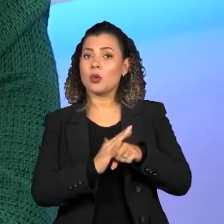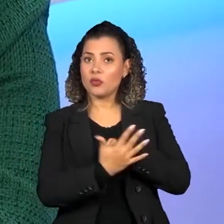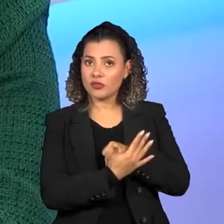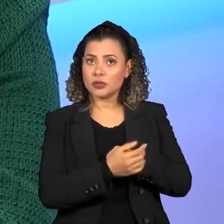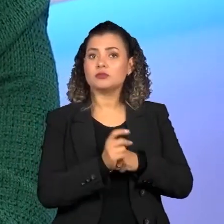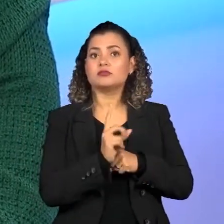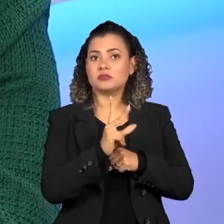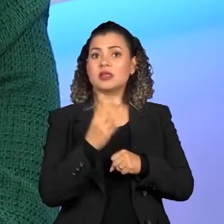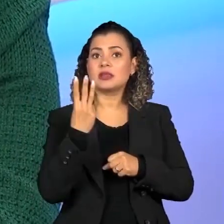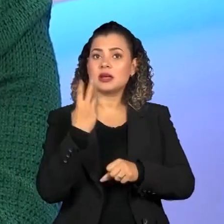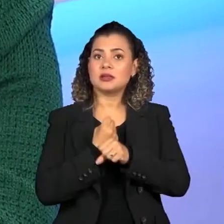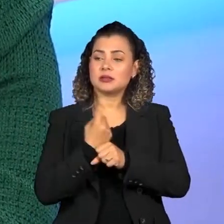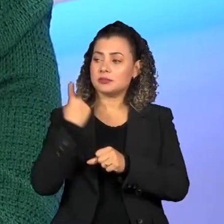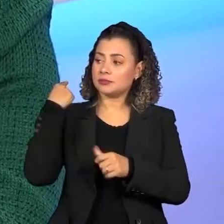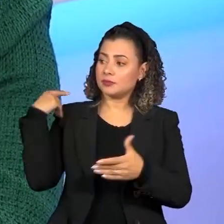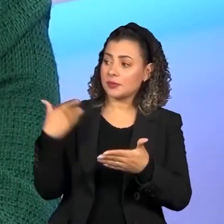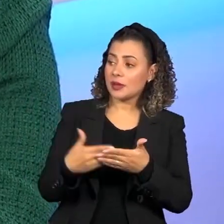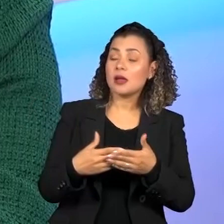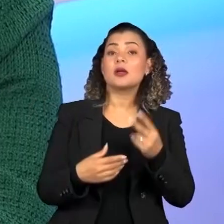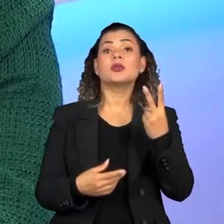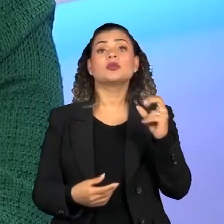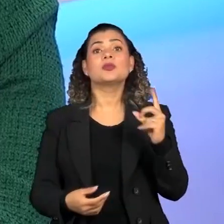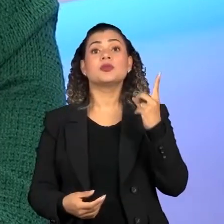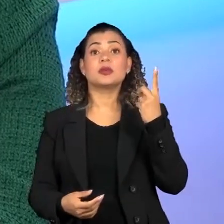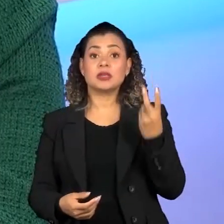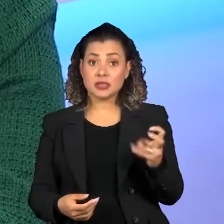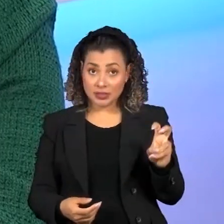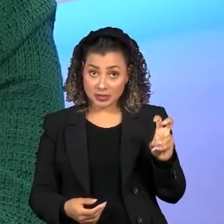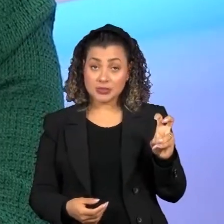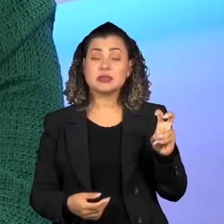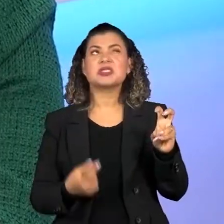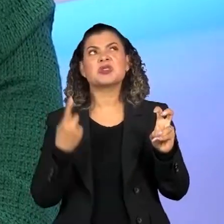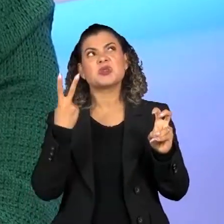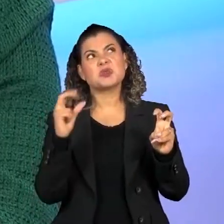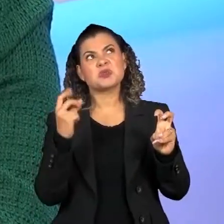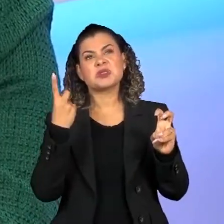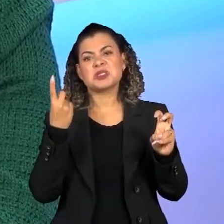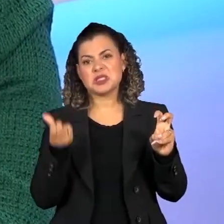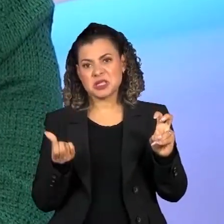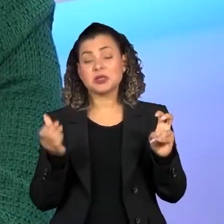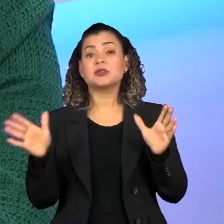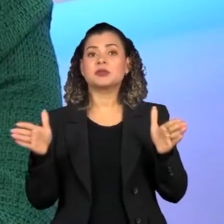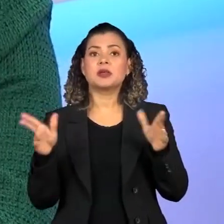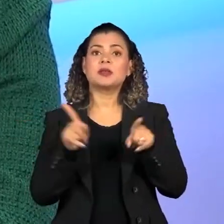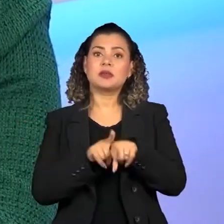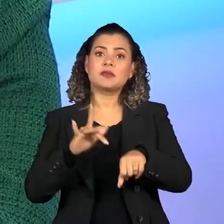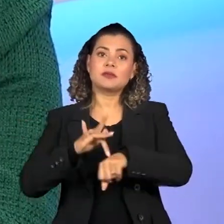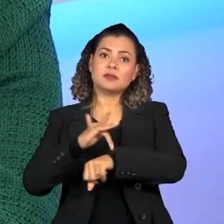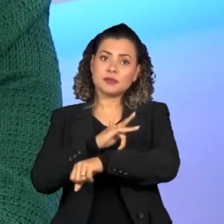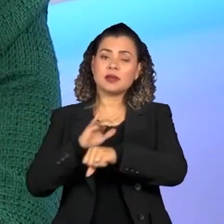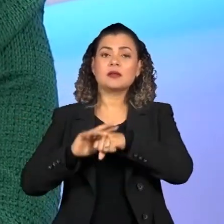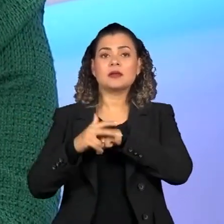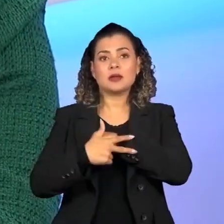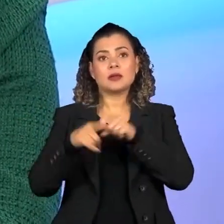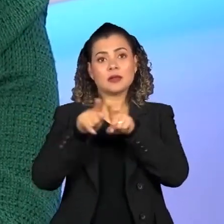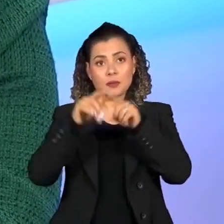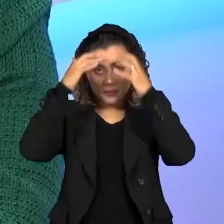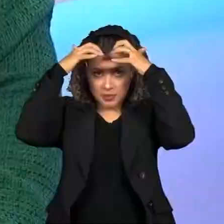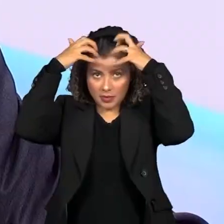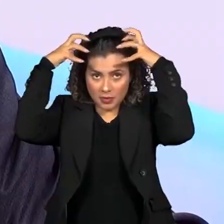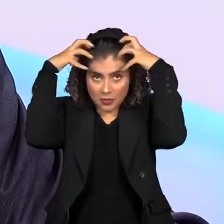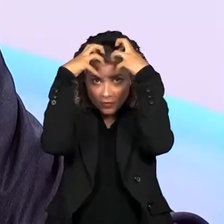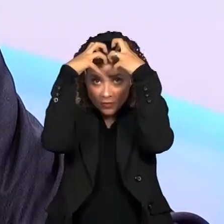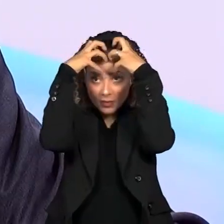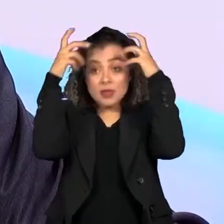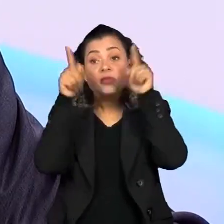de covid nos últimos três anos em 2015/2016 a gente teve outra emergência sanitária que foi do Zika microcefalia a Fapesp